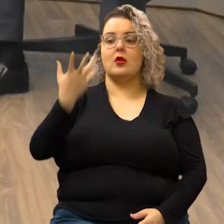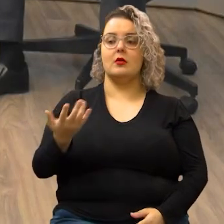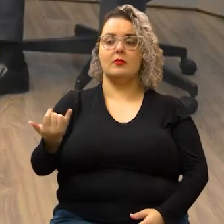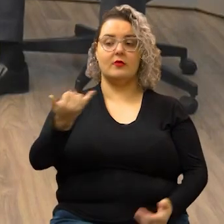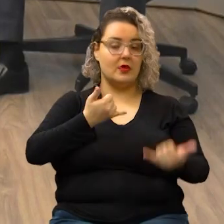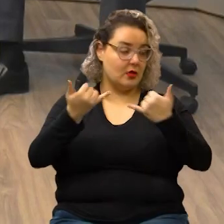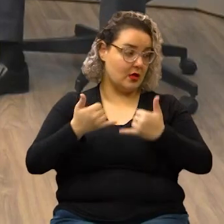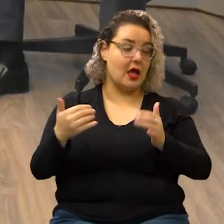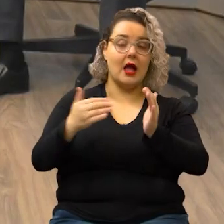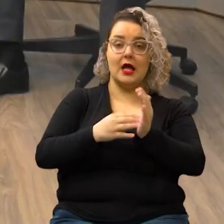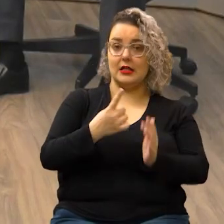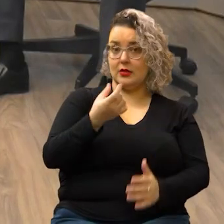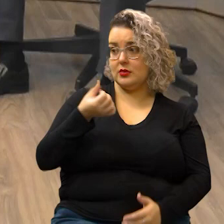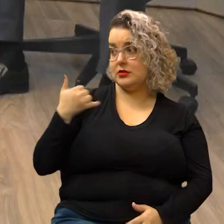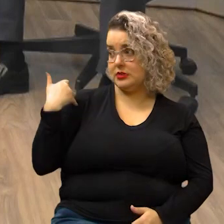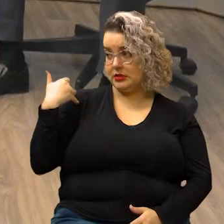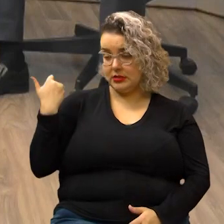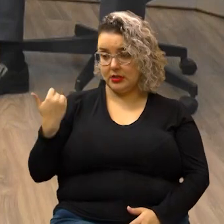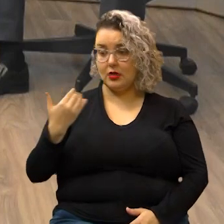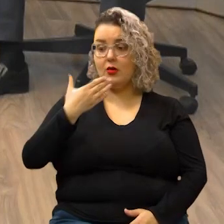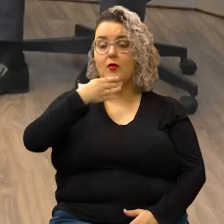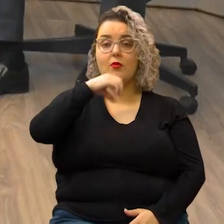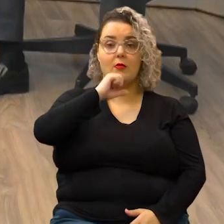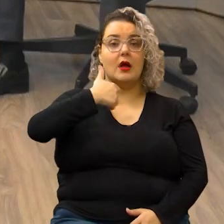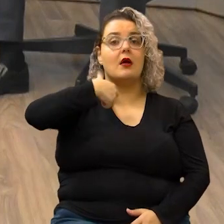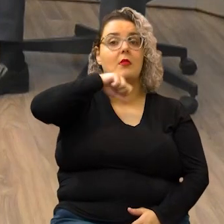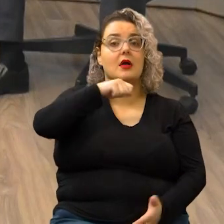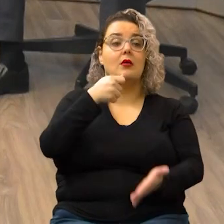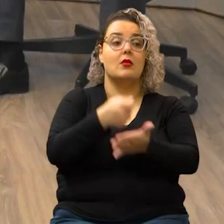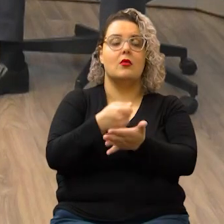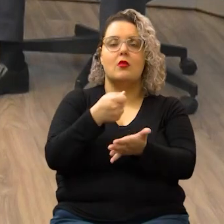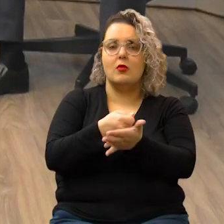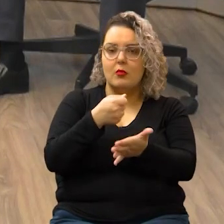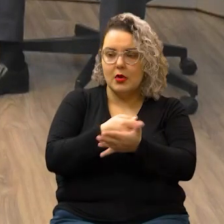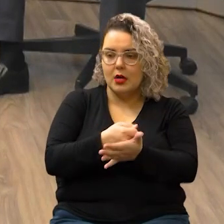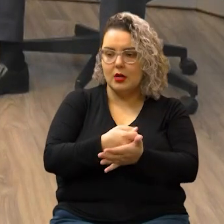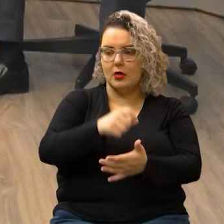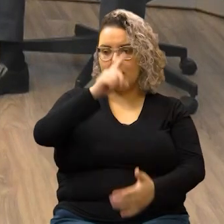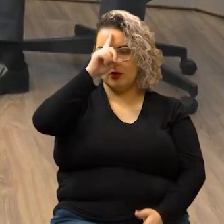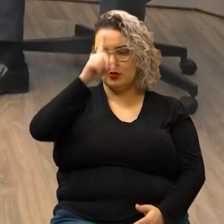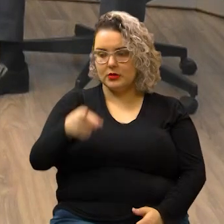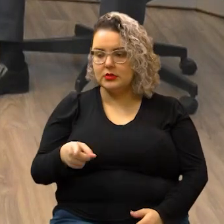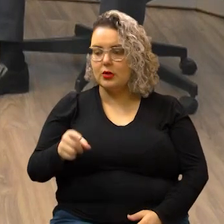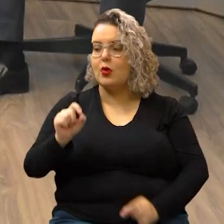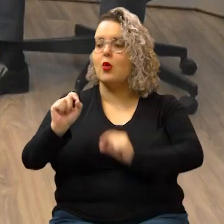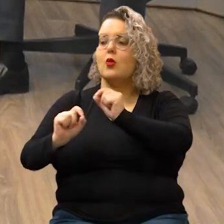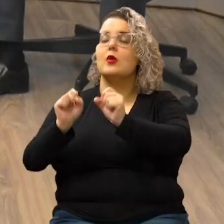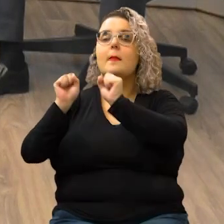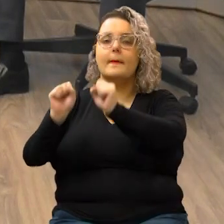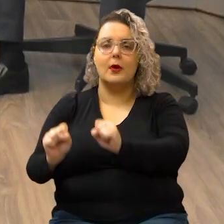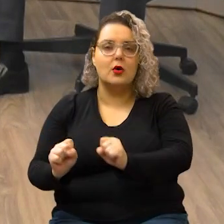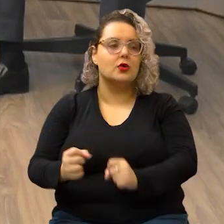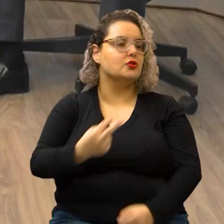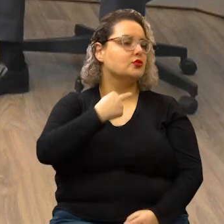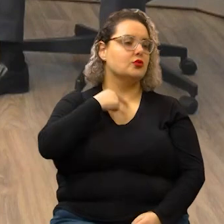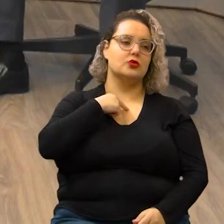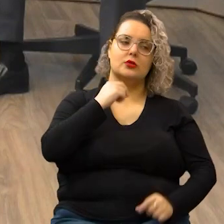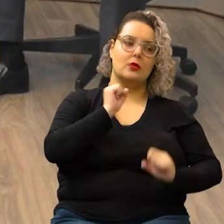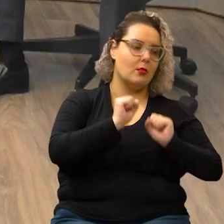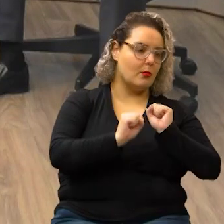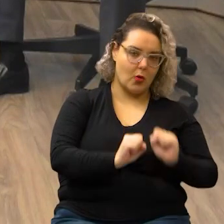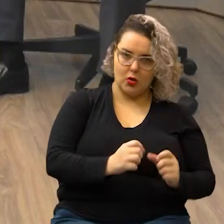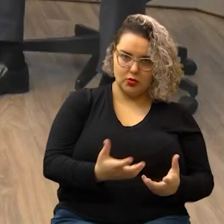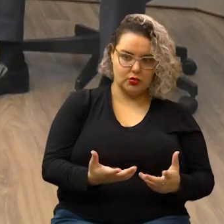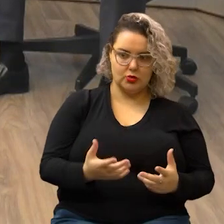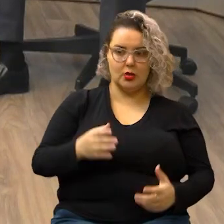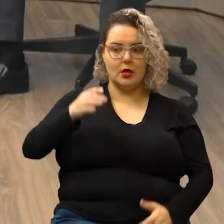seguinte, até os 16 anos, os pais têm a obrigação de determinar o que pode e o que não pode para os filhos. Acho que do ponto de vista